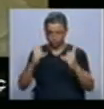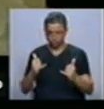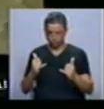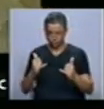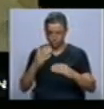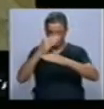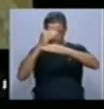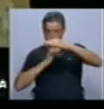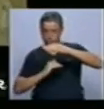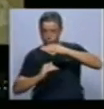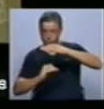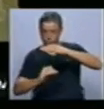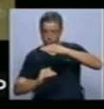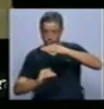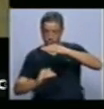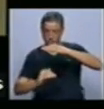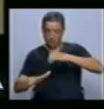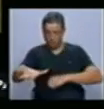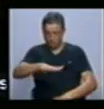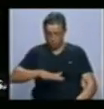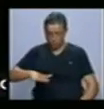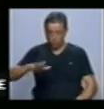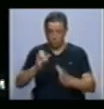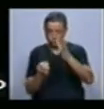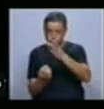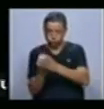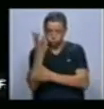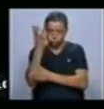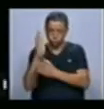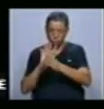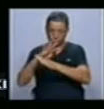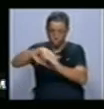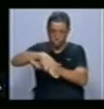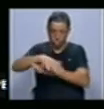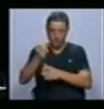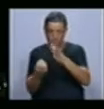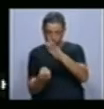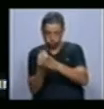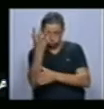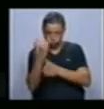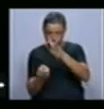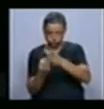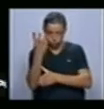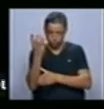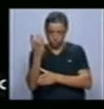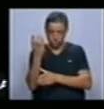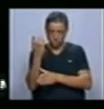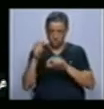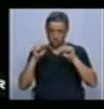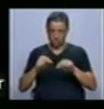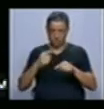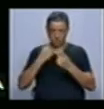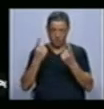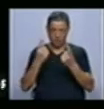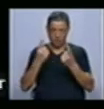inferior desta foto, é a zona vulcânica, uma das zonas vulcânicas mais conhecidas em